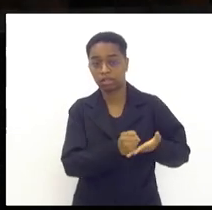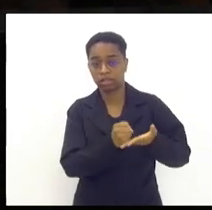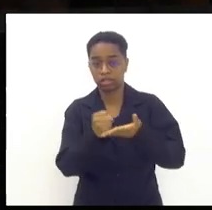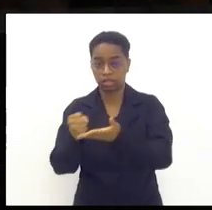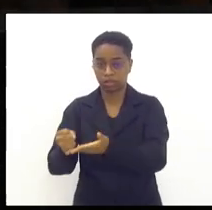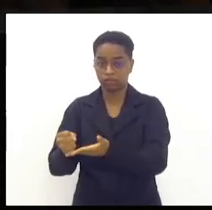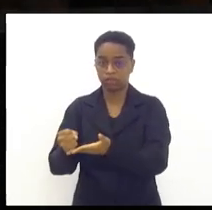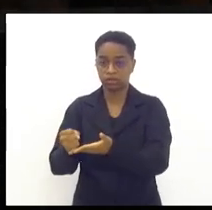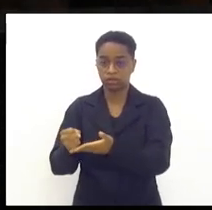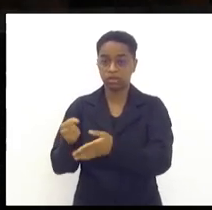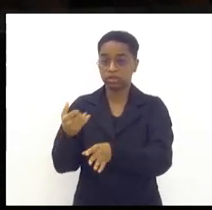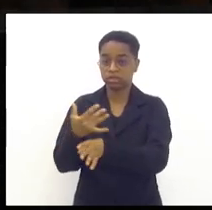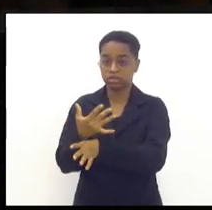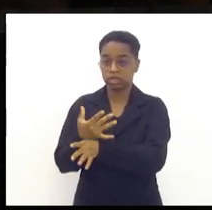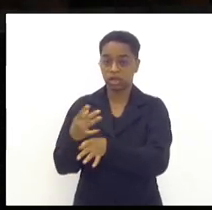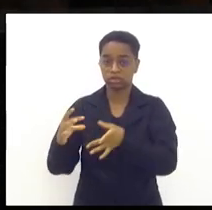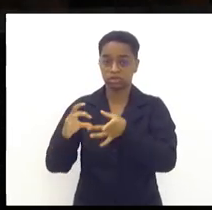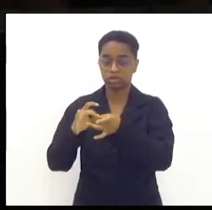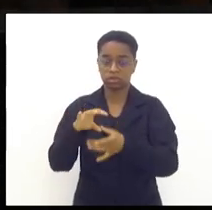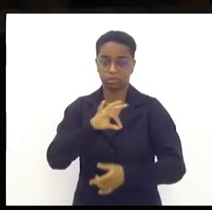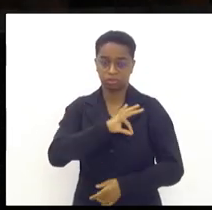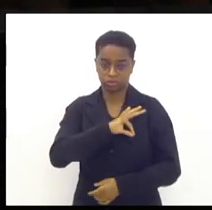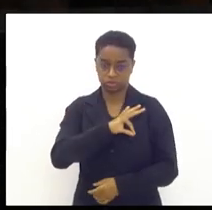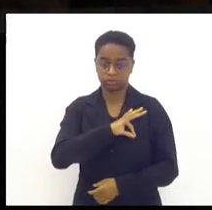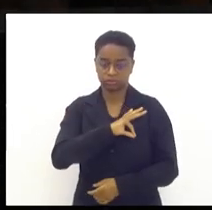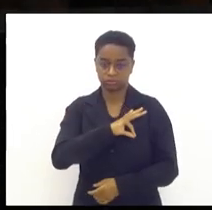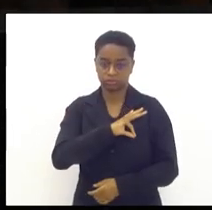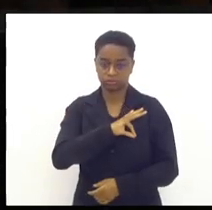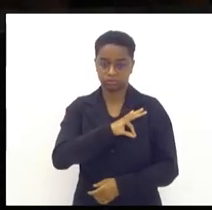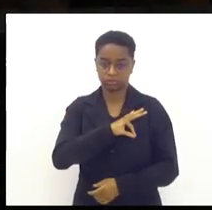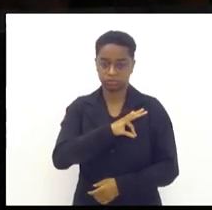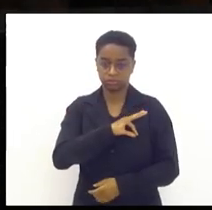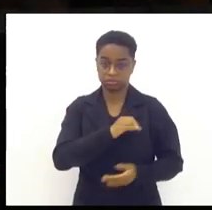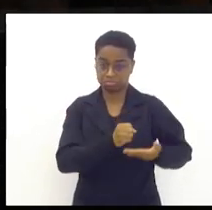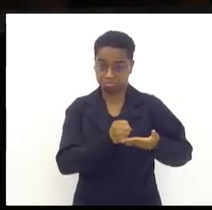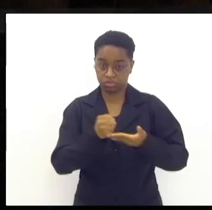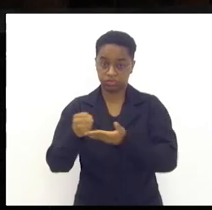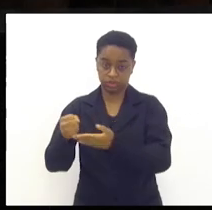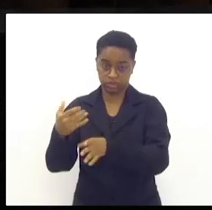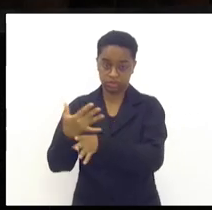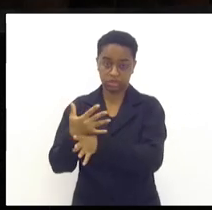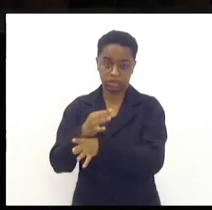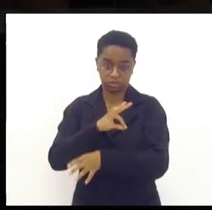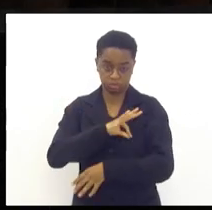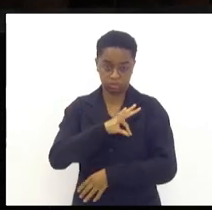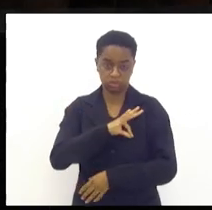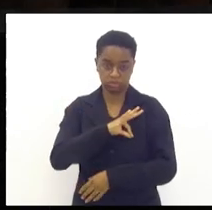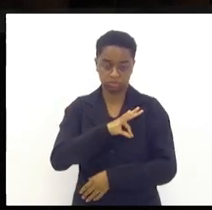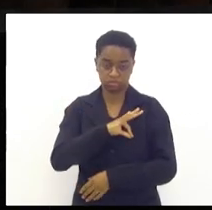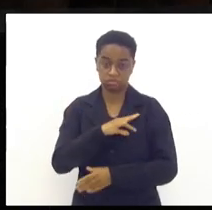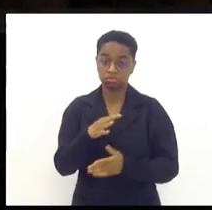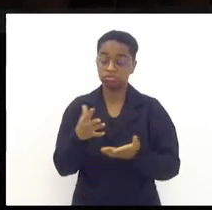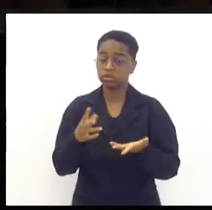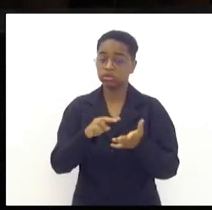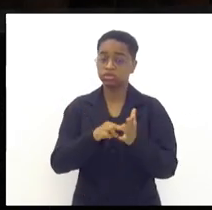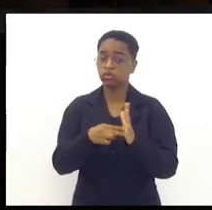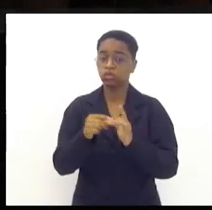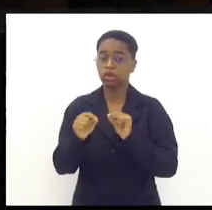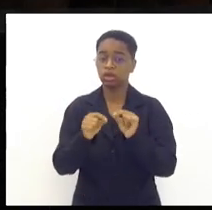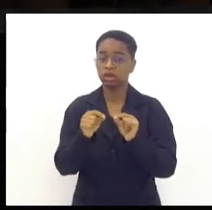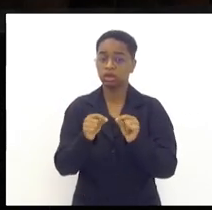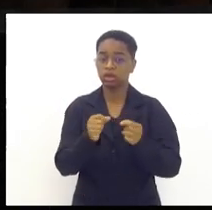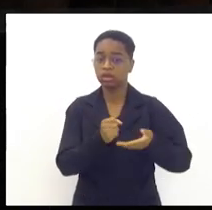para a cidade da polícia, deputado Val, para a cidade da polícia. Quer dizer, levaram para dentro